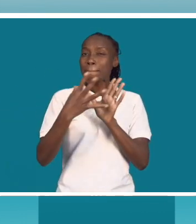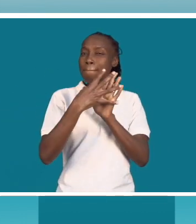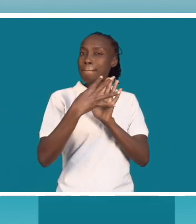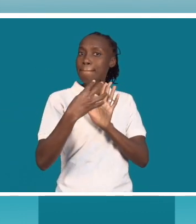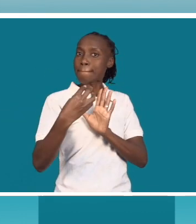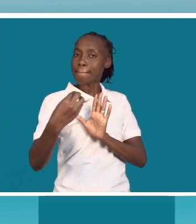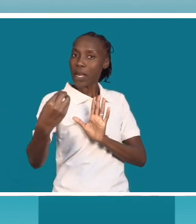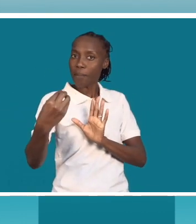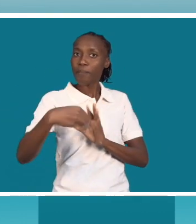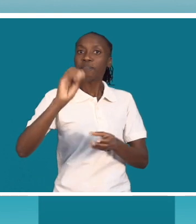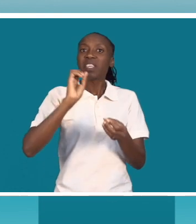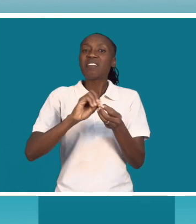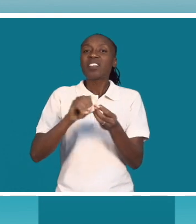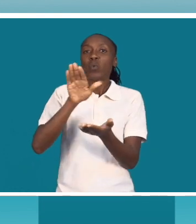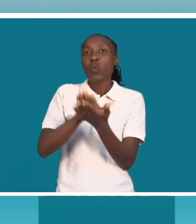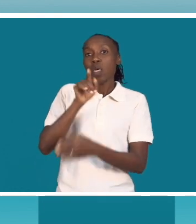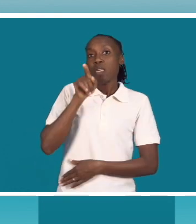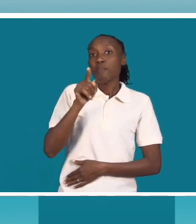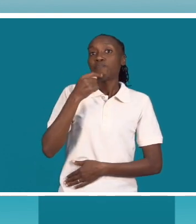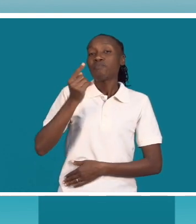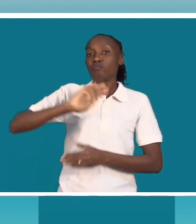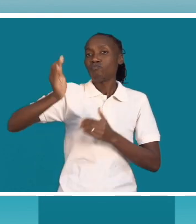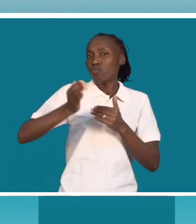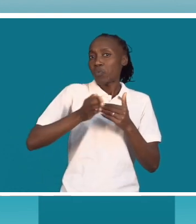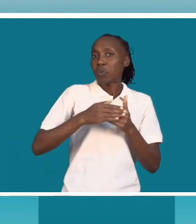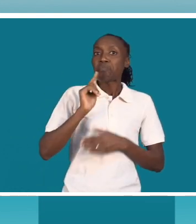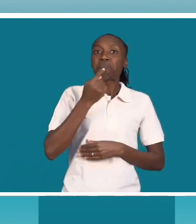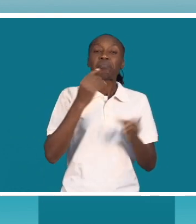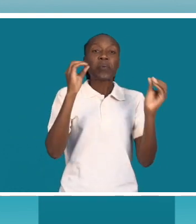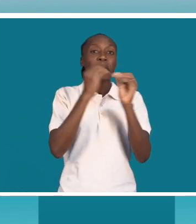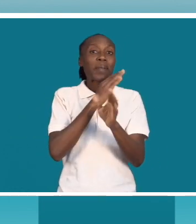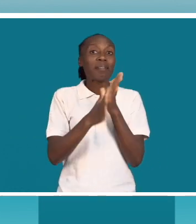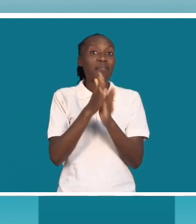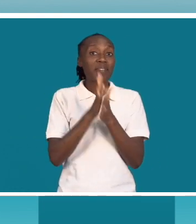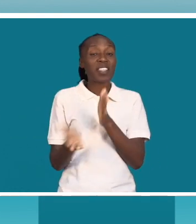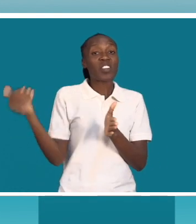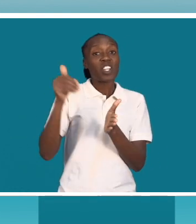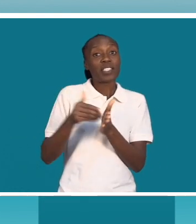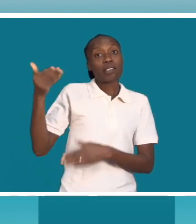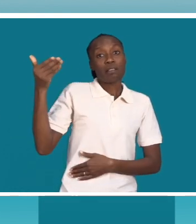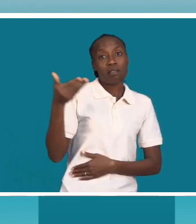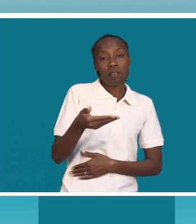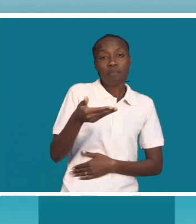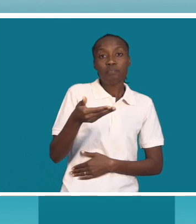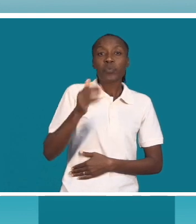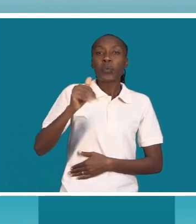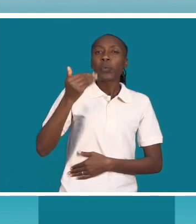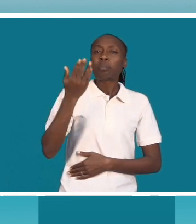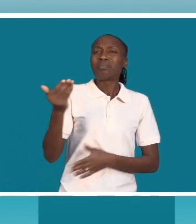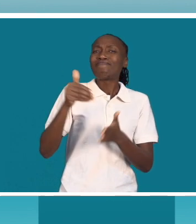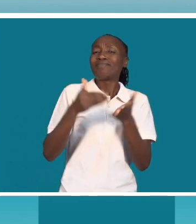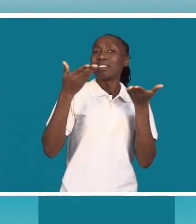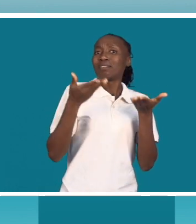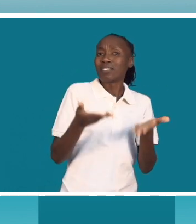Tem uma bala no corpo. É preciso que seja retirada. Levaram para fazer o rexixe.